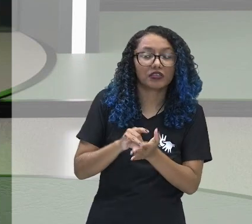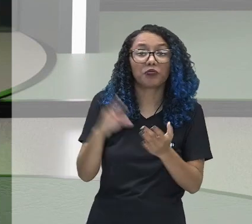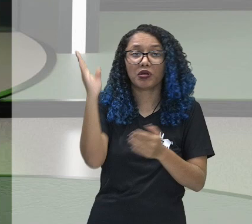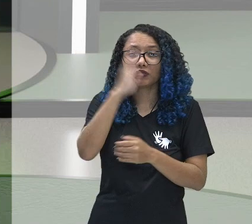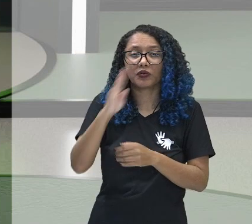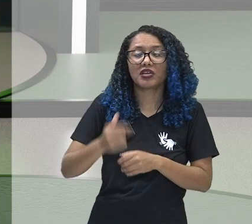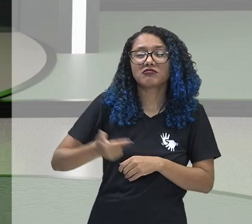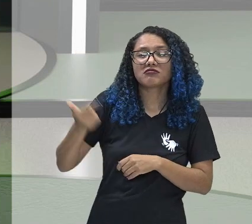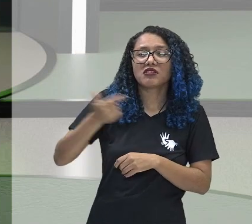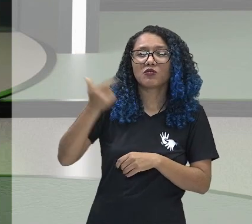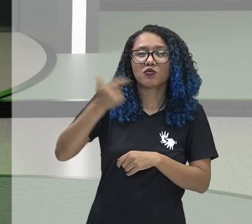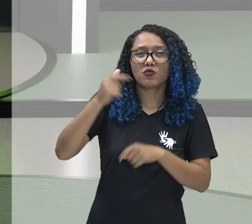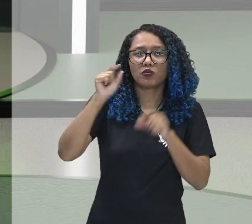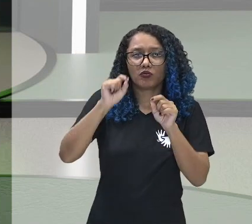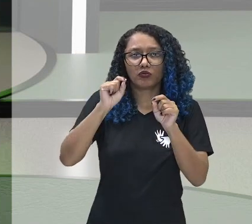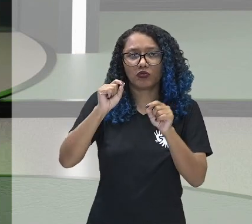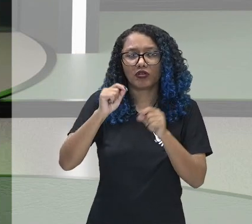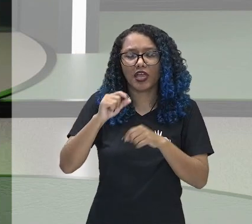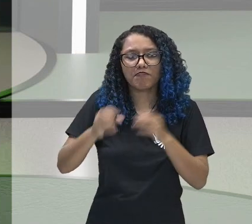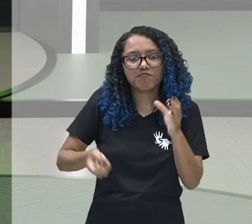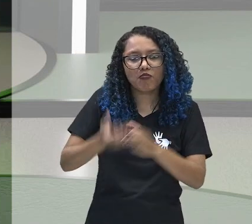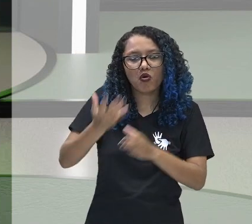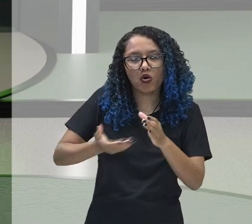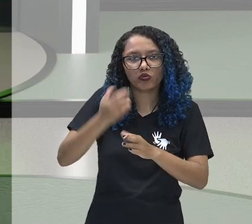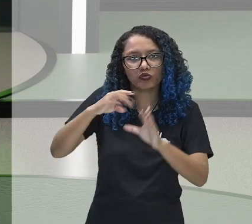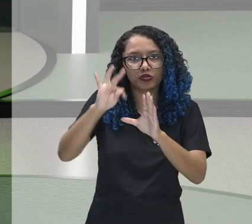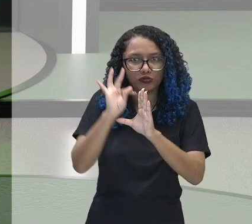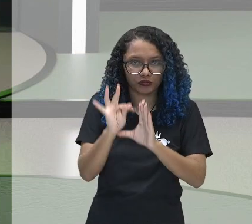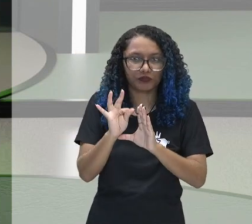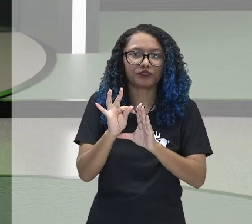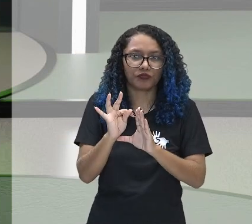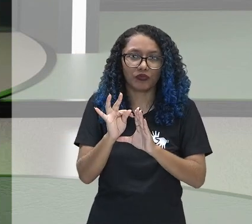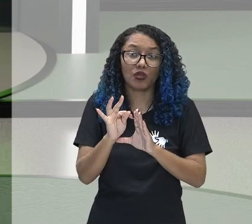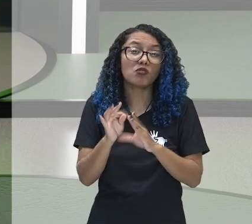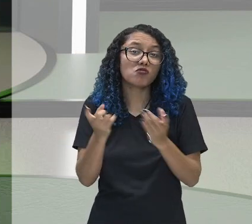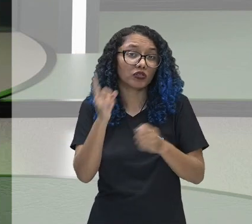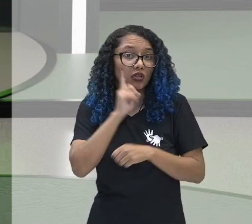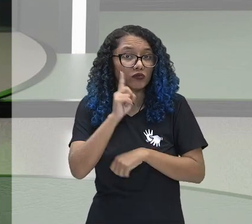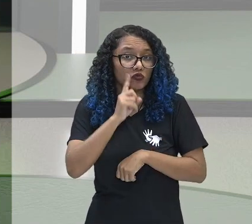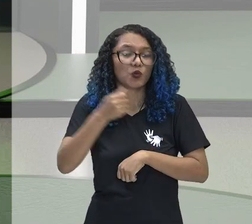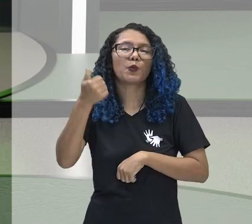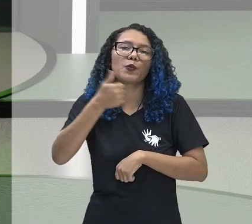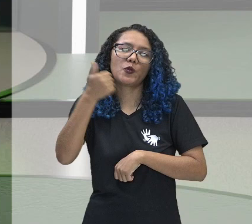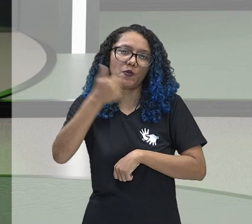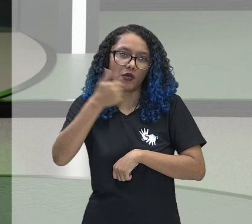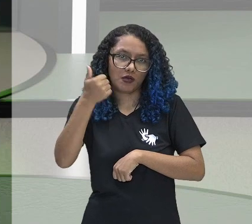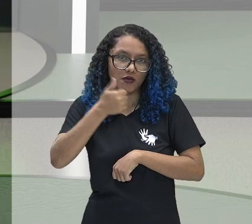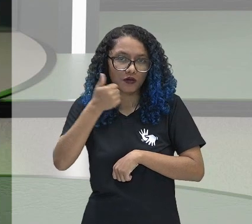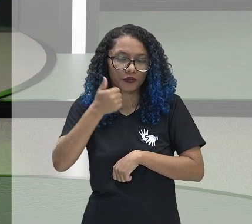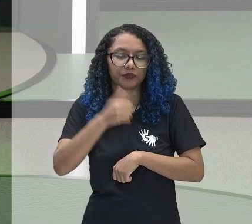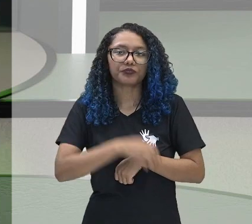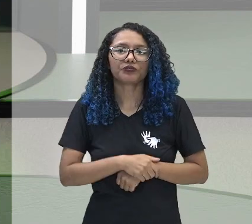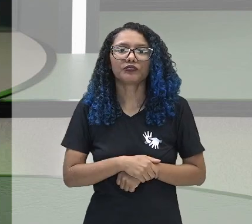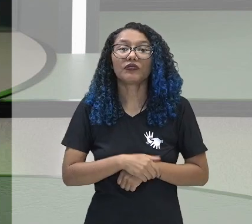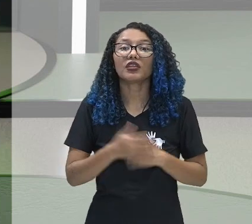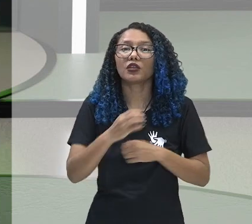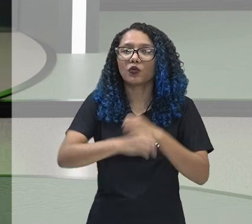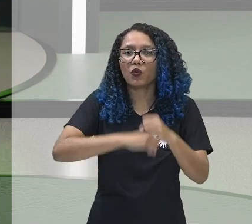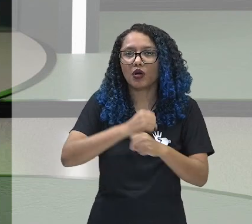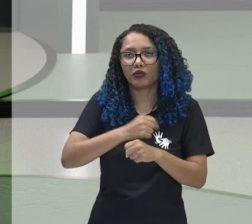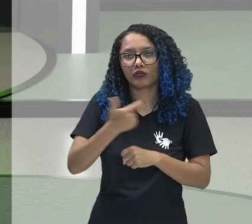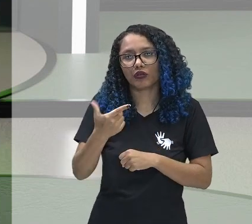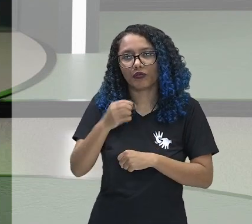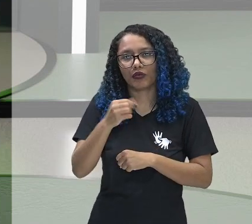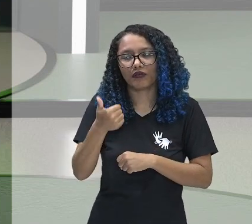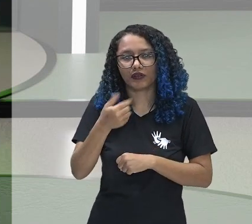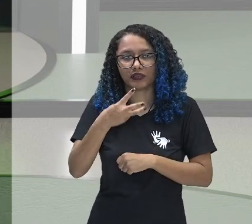maior produtor mundial de transgênicos, atrás apenas dos Estados Unidos, e em 2023 a área plantada